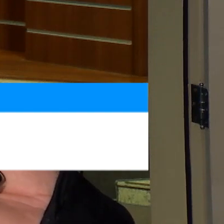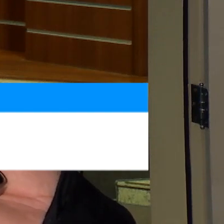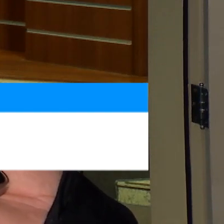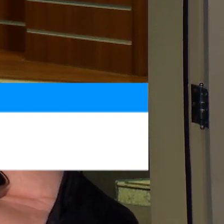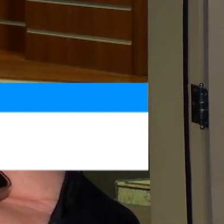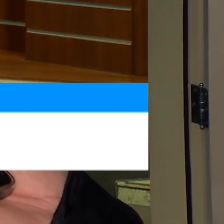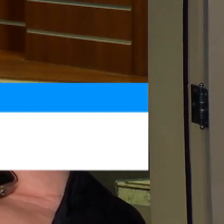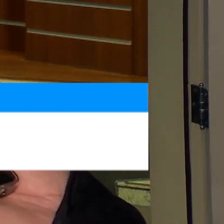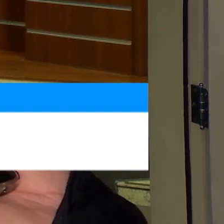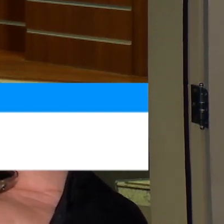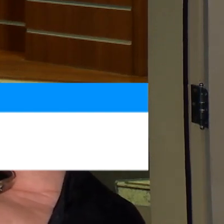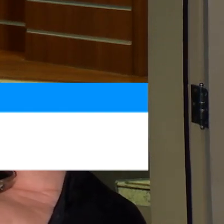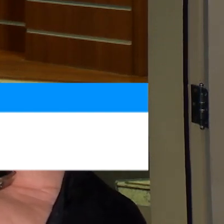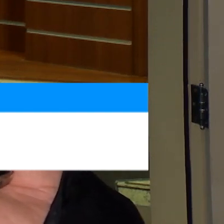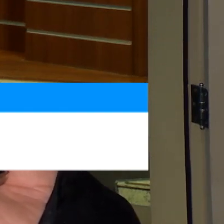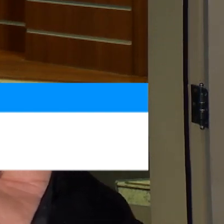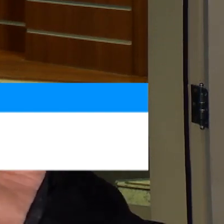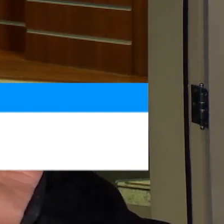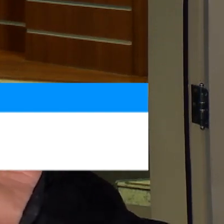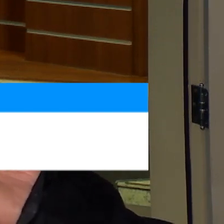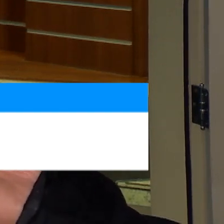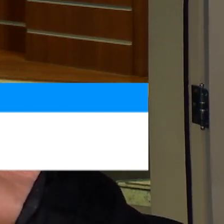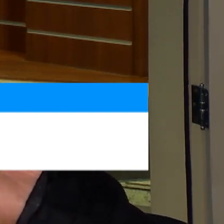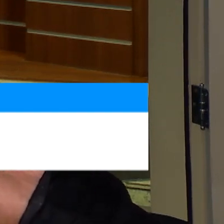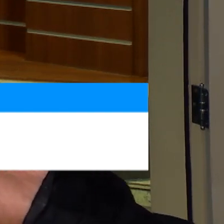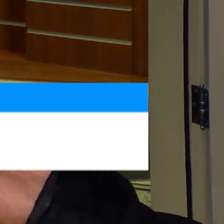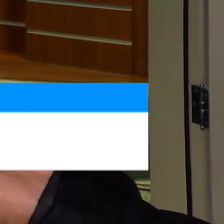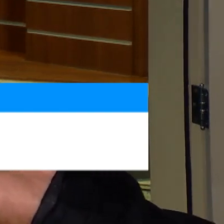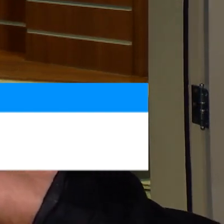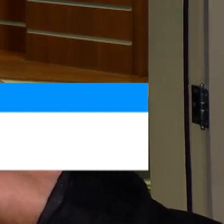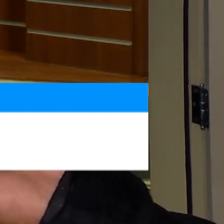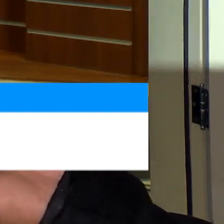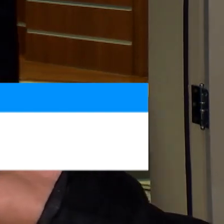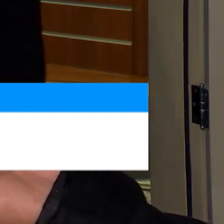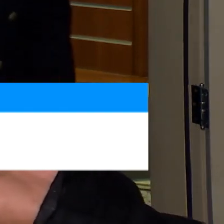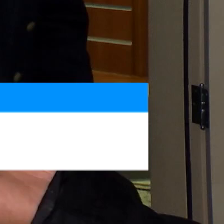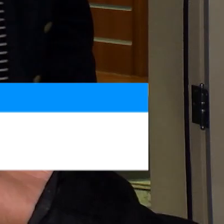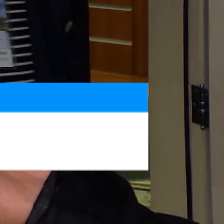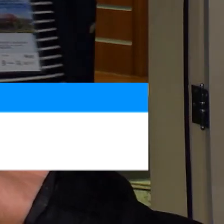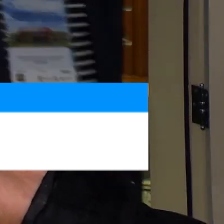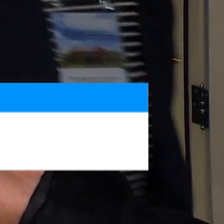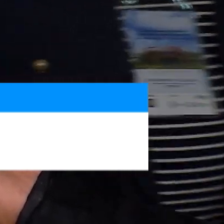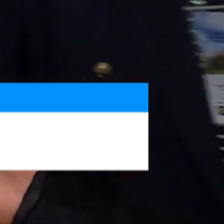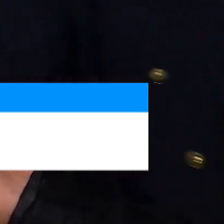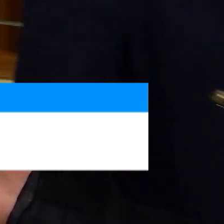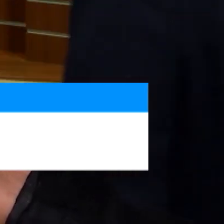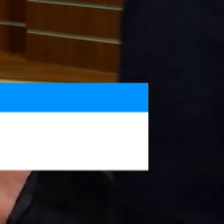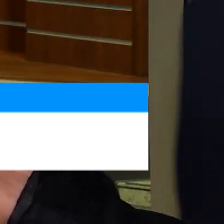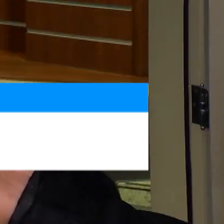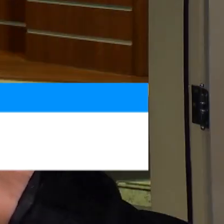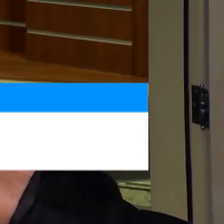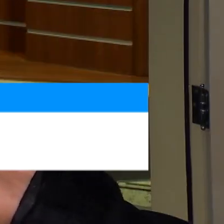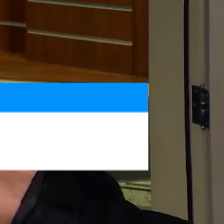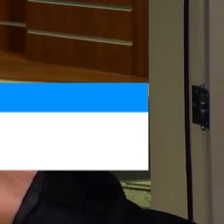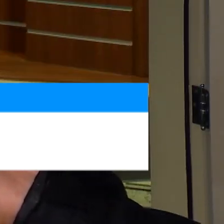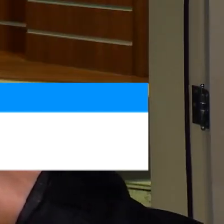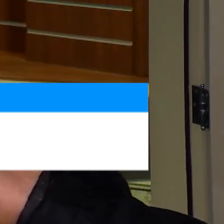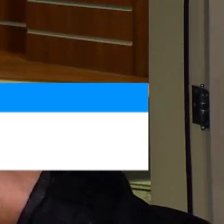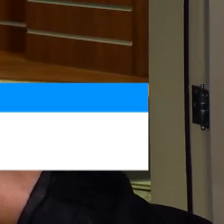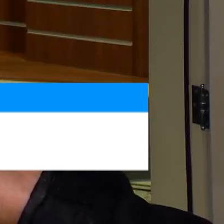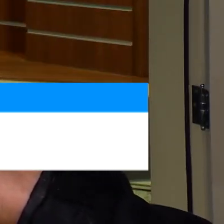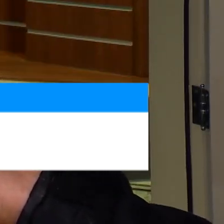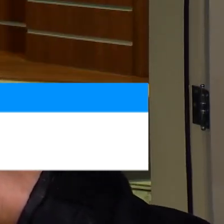do estadual, mas também municipal, a importância das câmaras legislativas. E após, nós vamos ter então